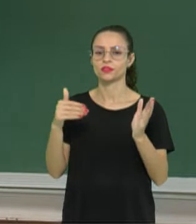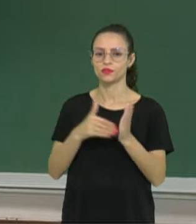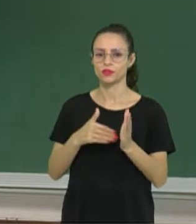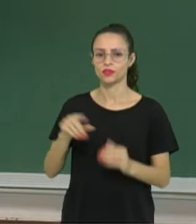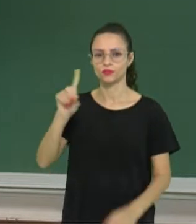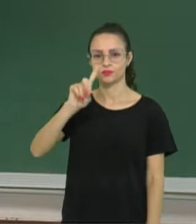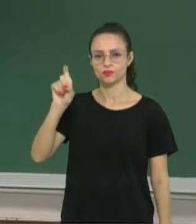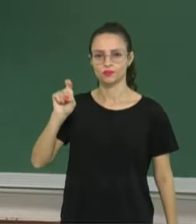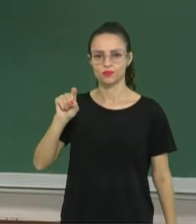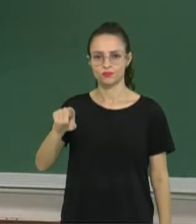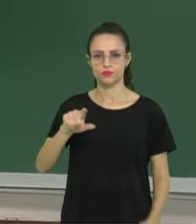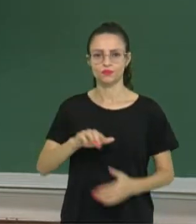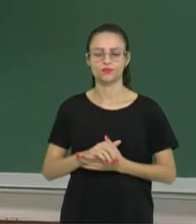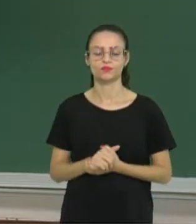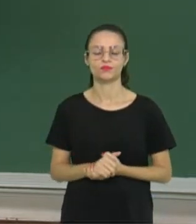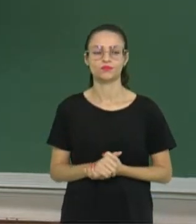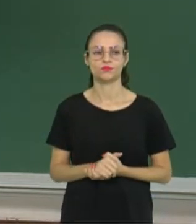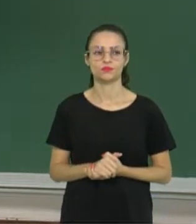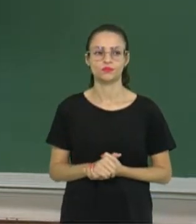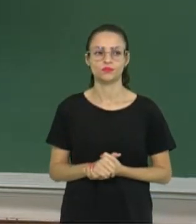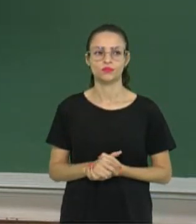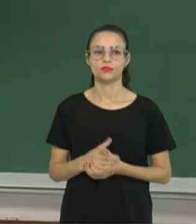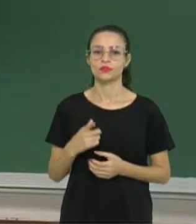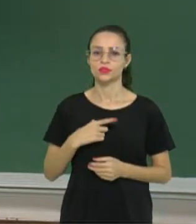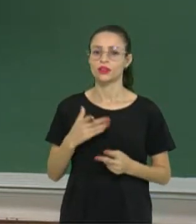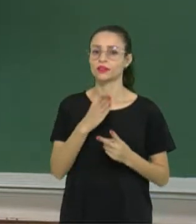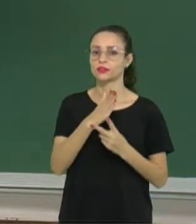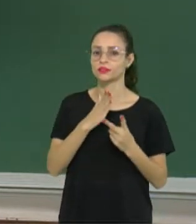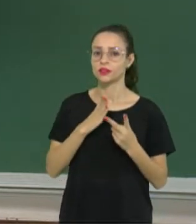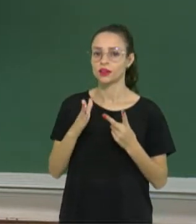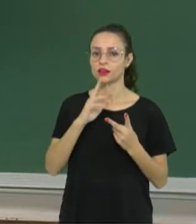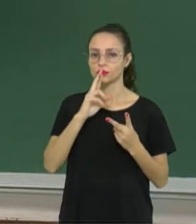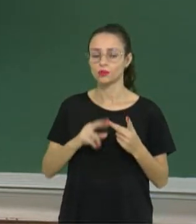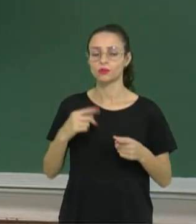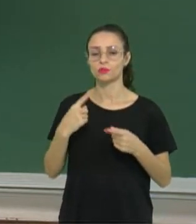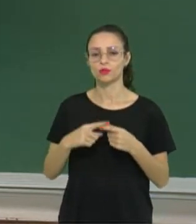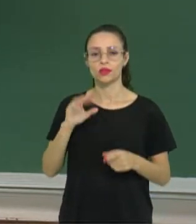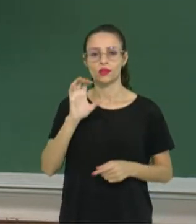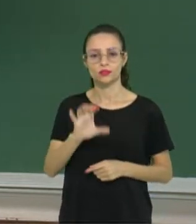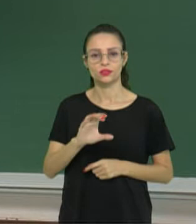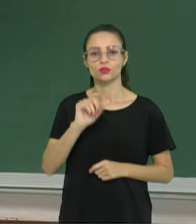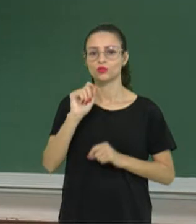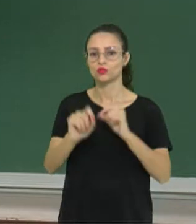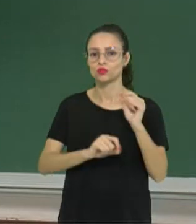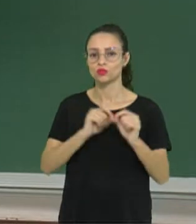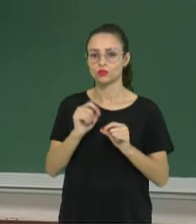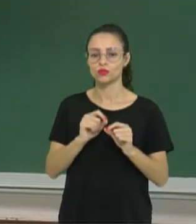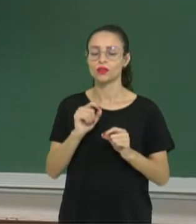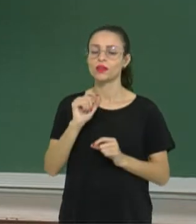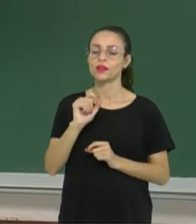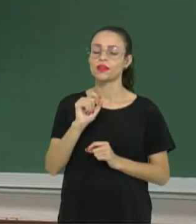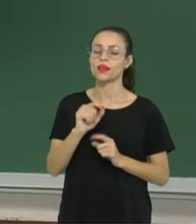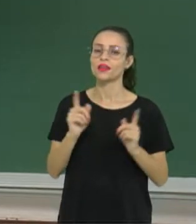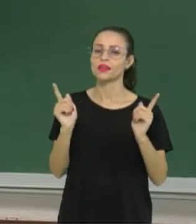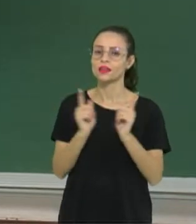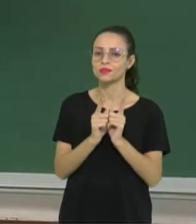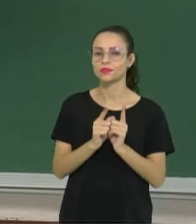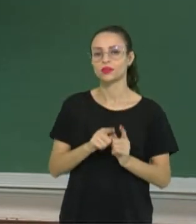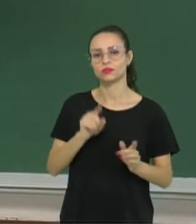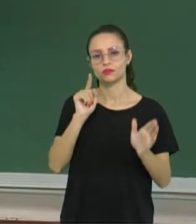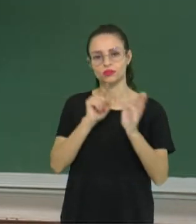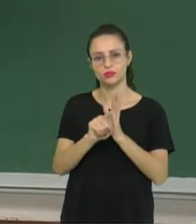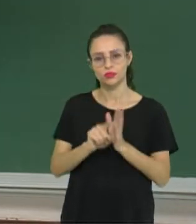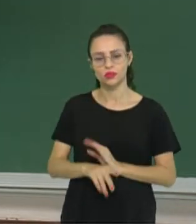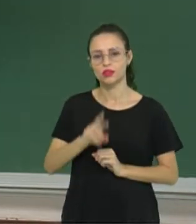ponto de interrogação. Temos duas possíveis respostas, porque essas questões aqui são conhecidas como yes or no questions, que são aquelas